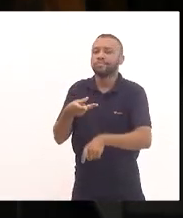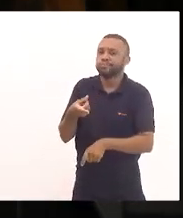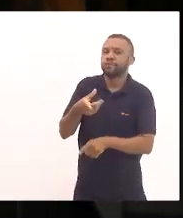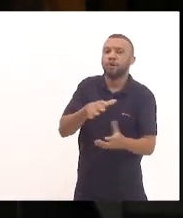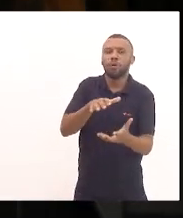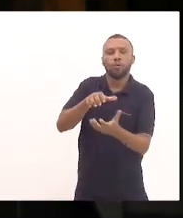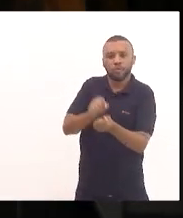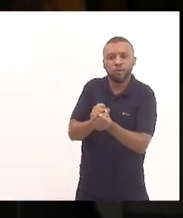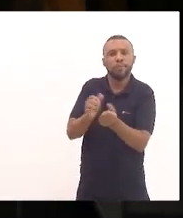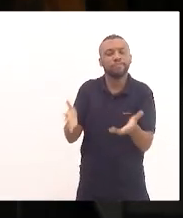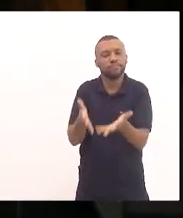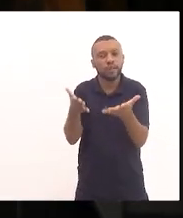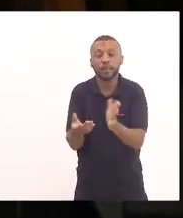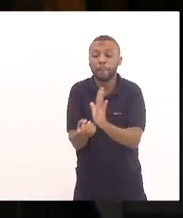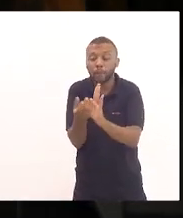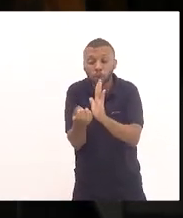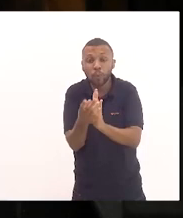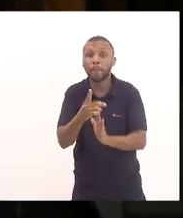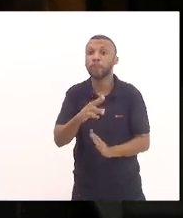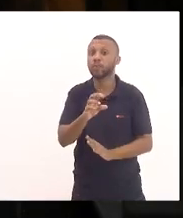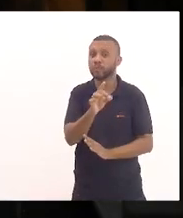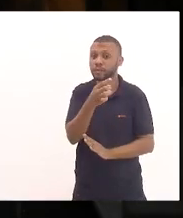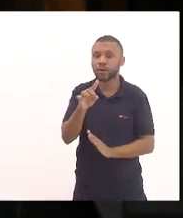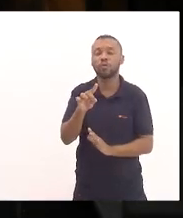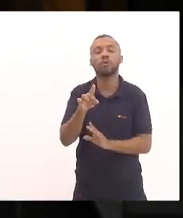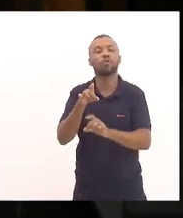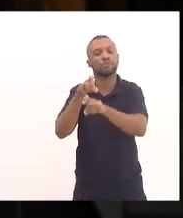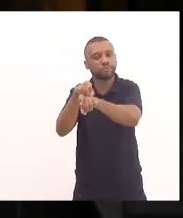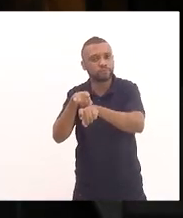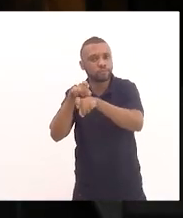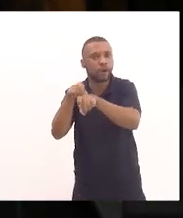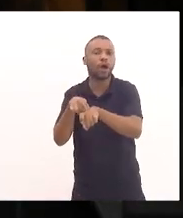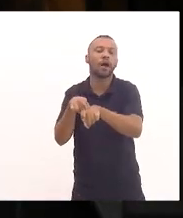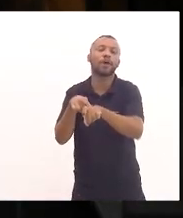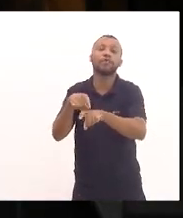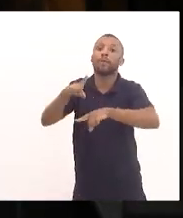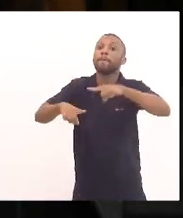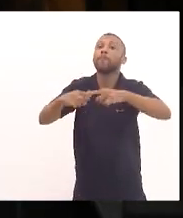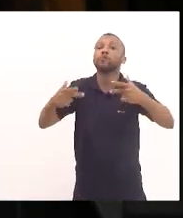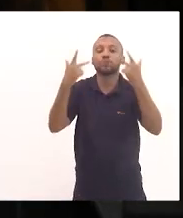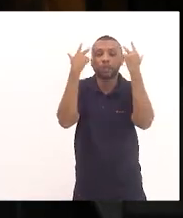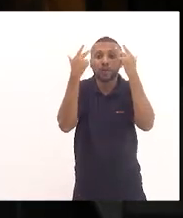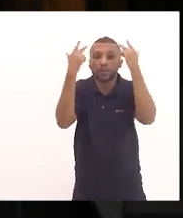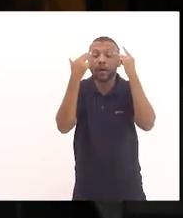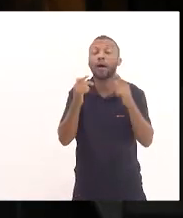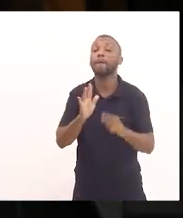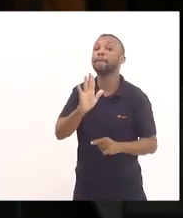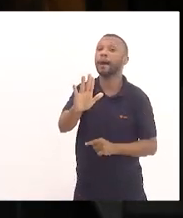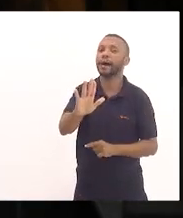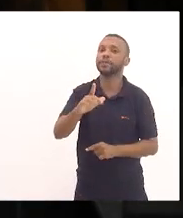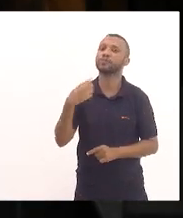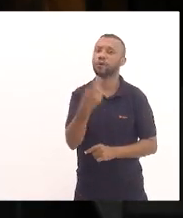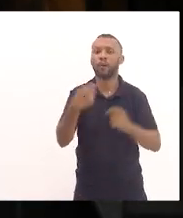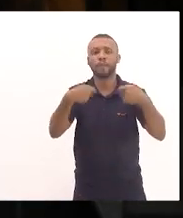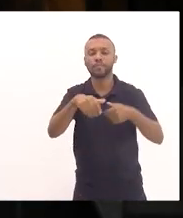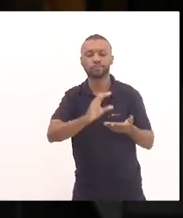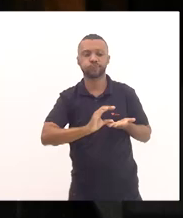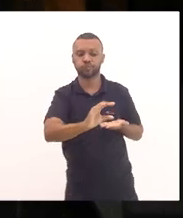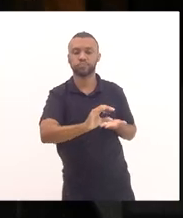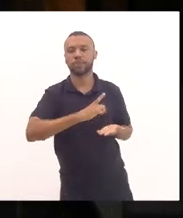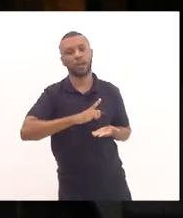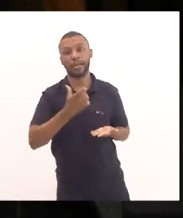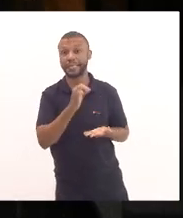fomento à produção agroecológica e à produção orgânica. Entretanto, é preciso garantir recursos, porque se não houver